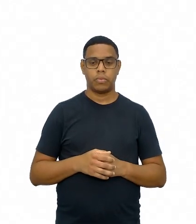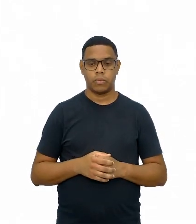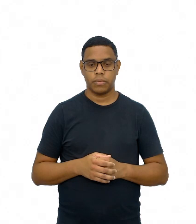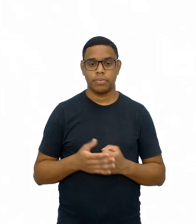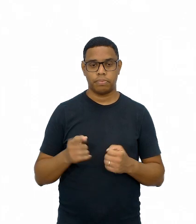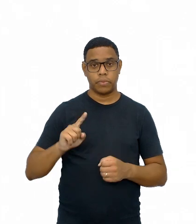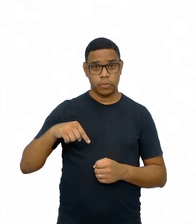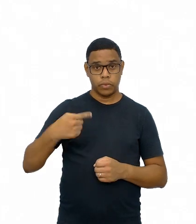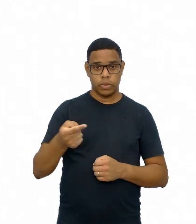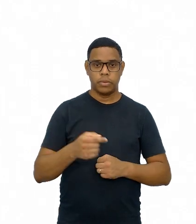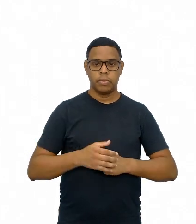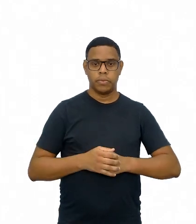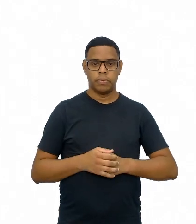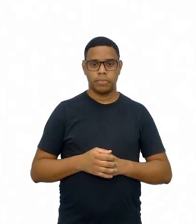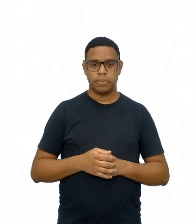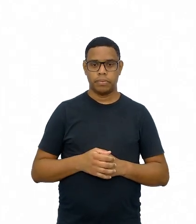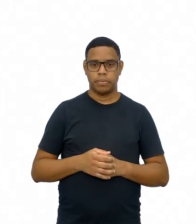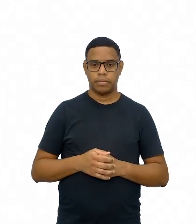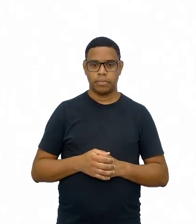Então, vamos lá.